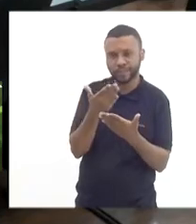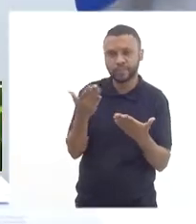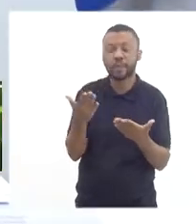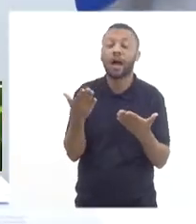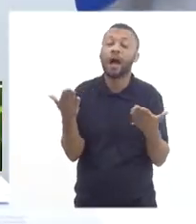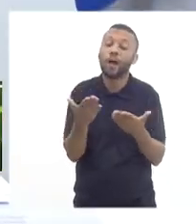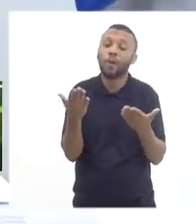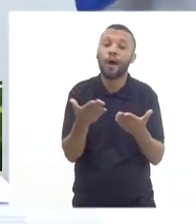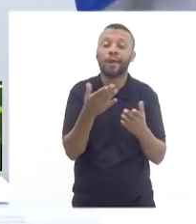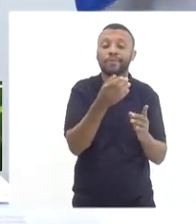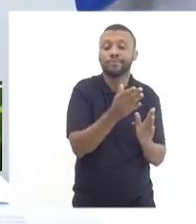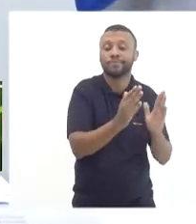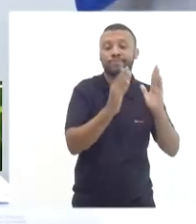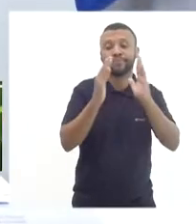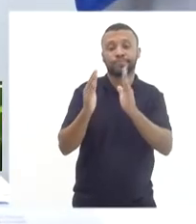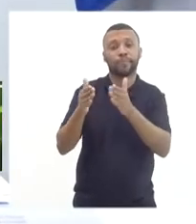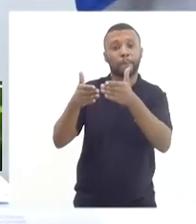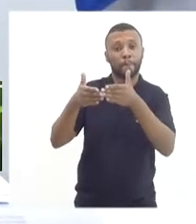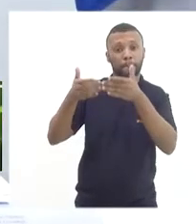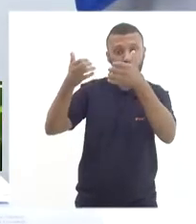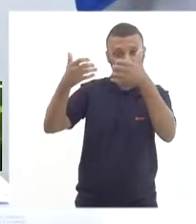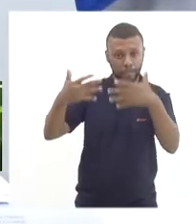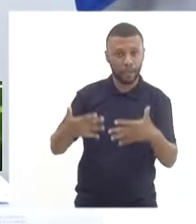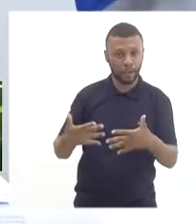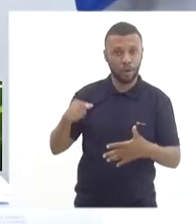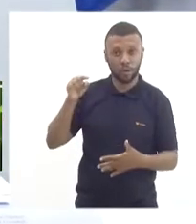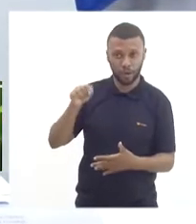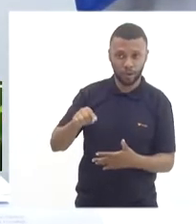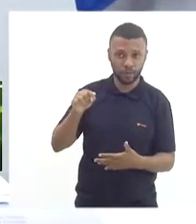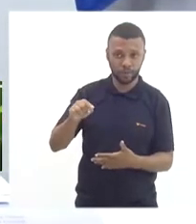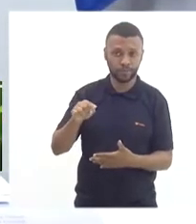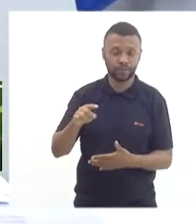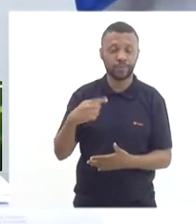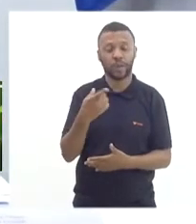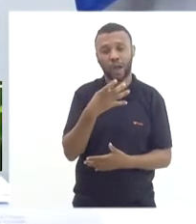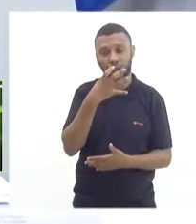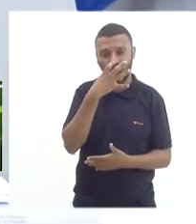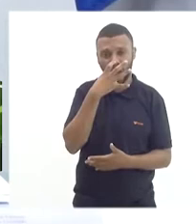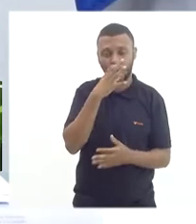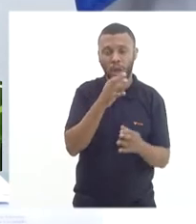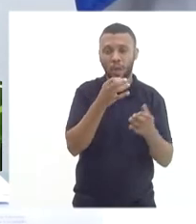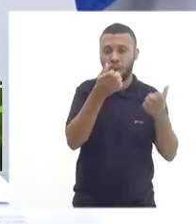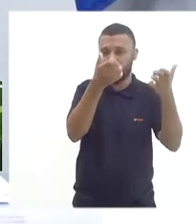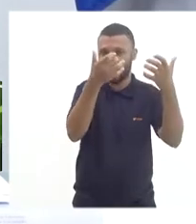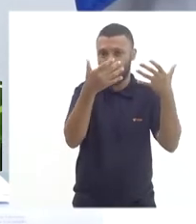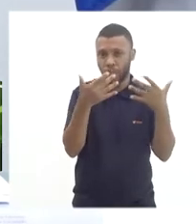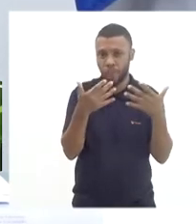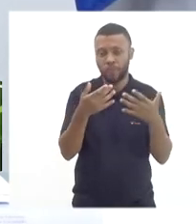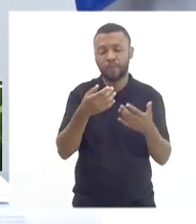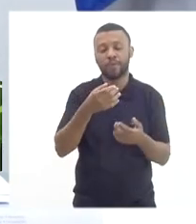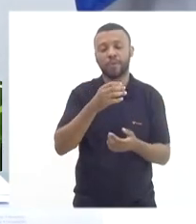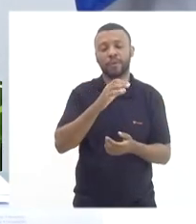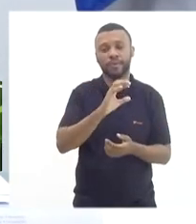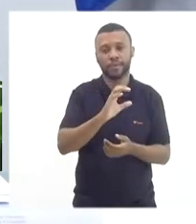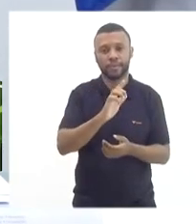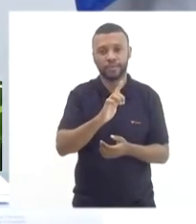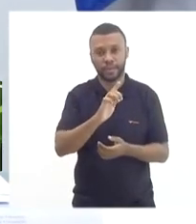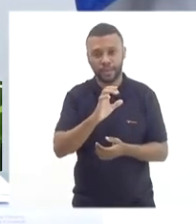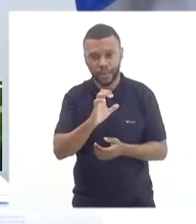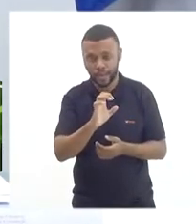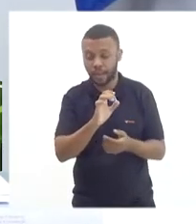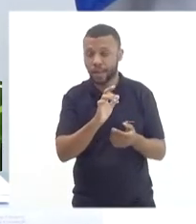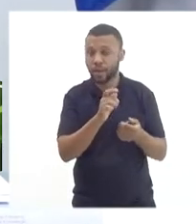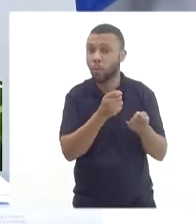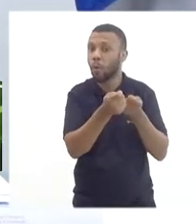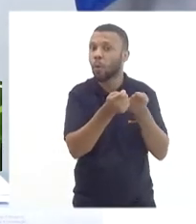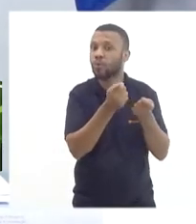ordem agora, nós ouvimos o controle da legalidade,